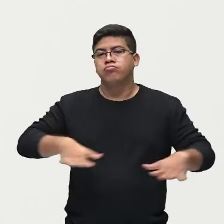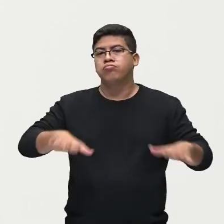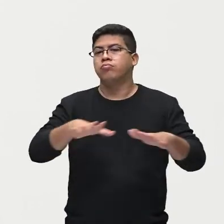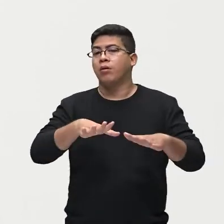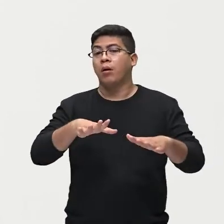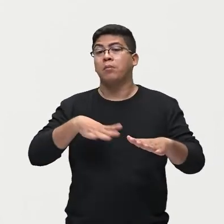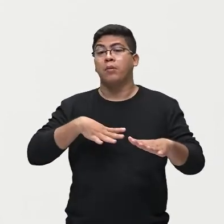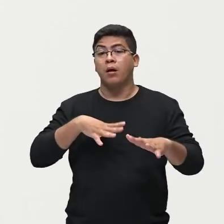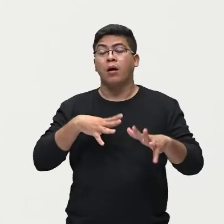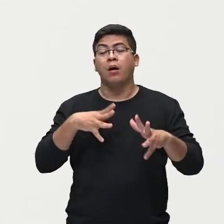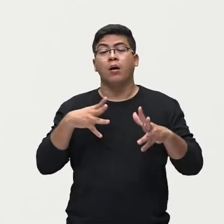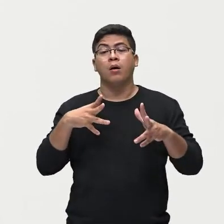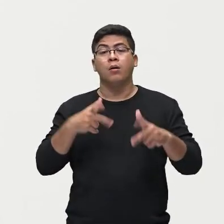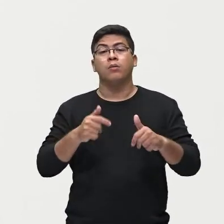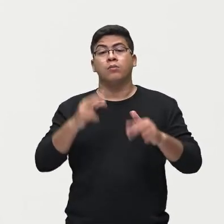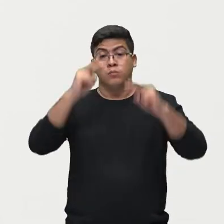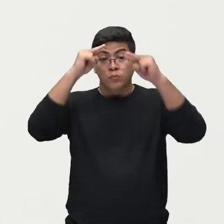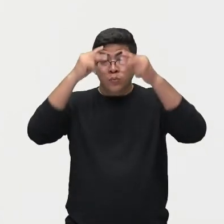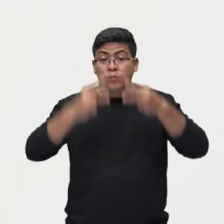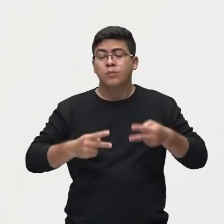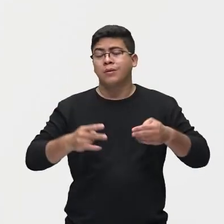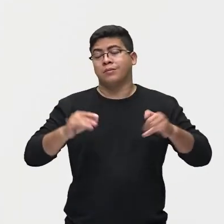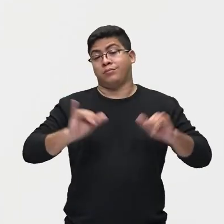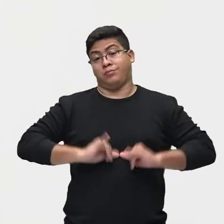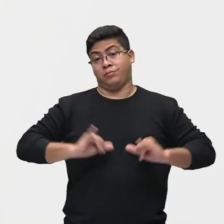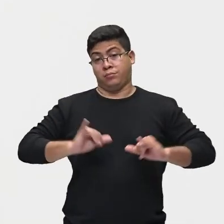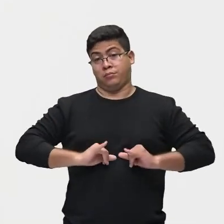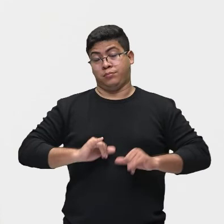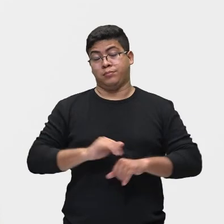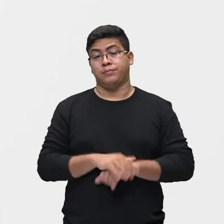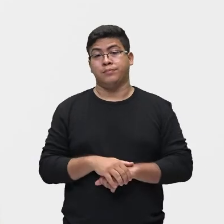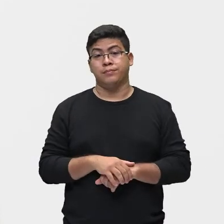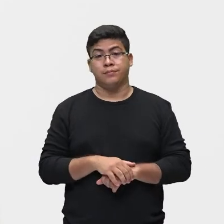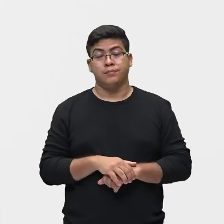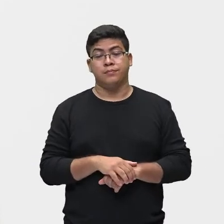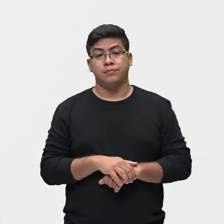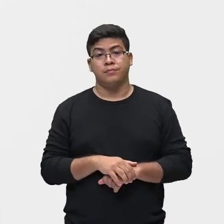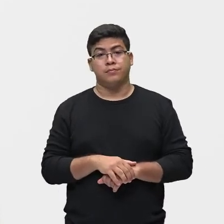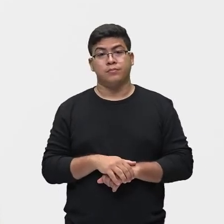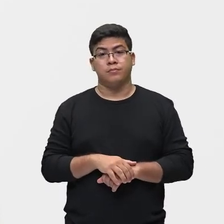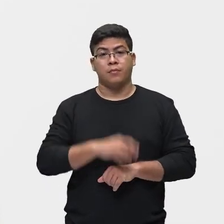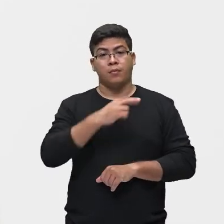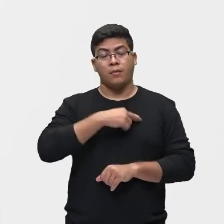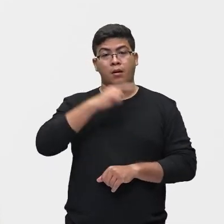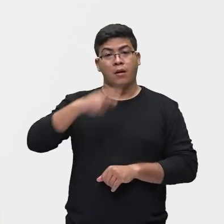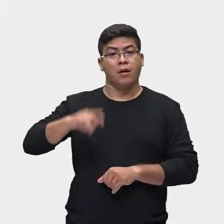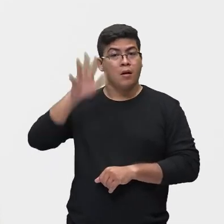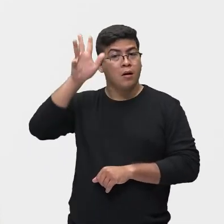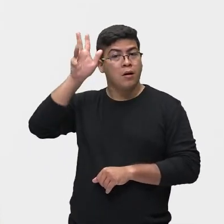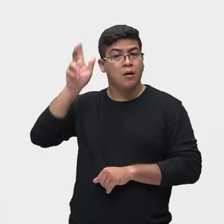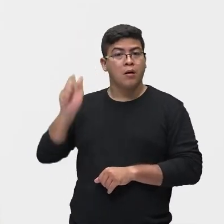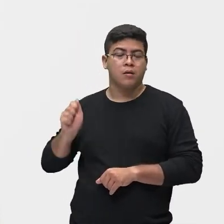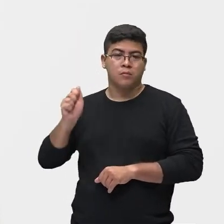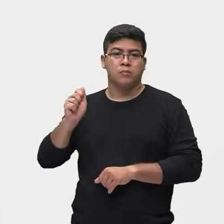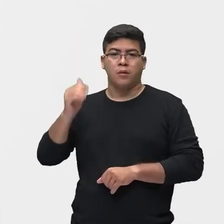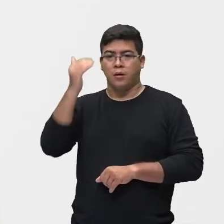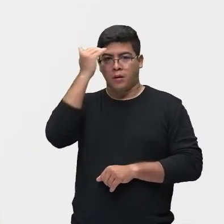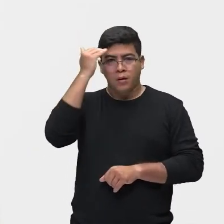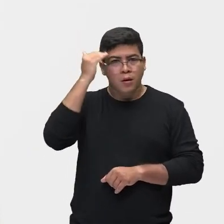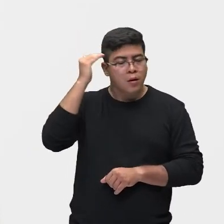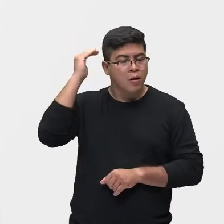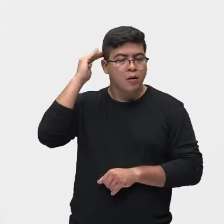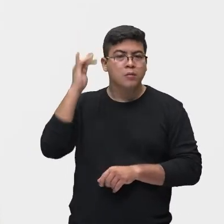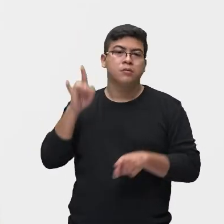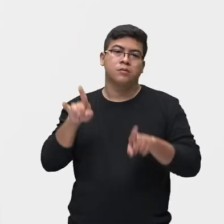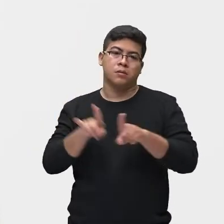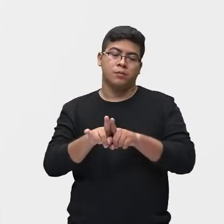sofredor. Entendeu? As religiões afro-brasileiras, Candomblé e a Umbanda, são